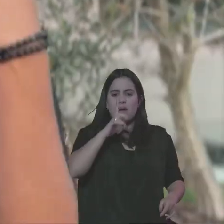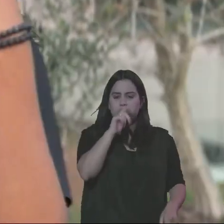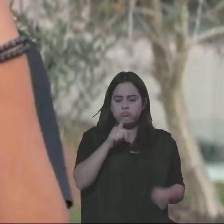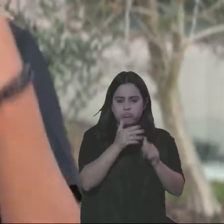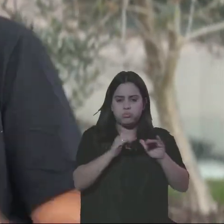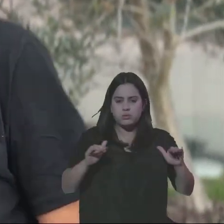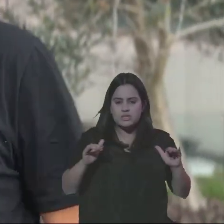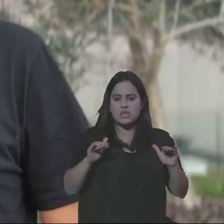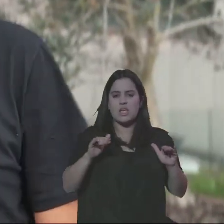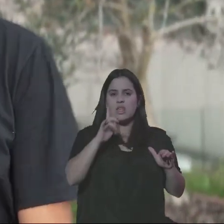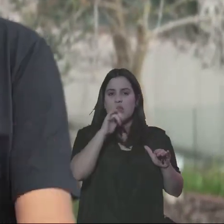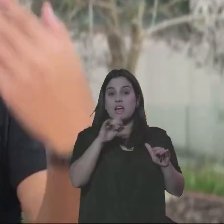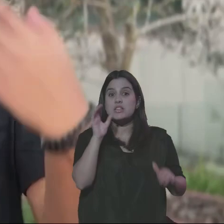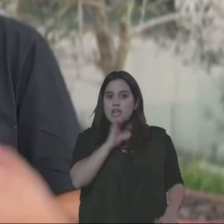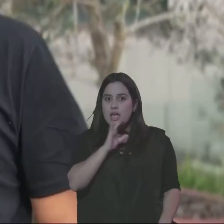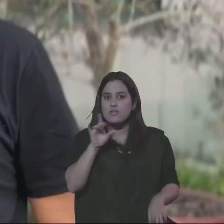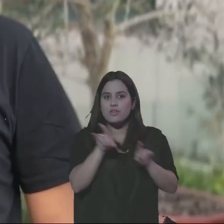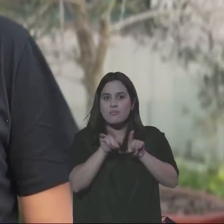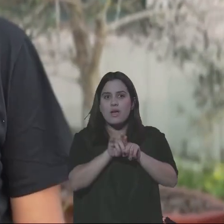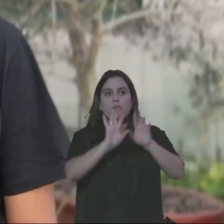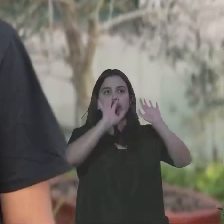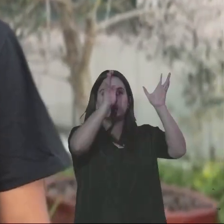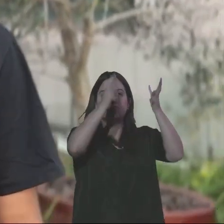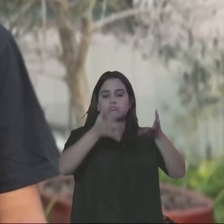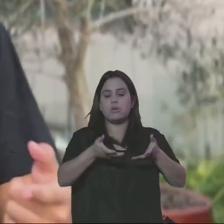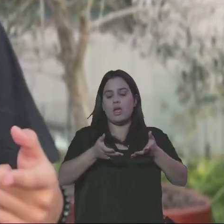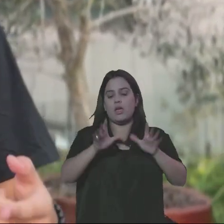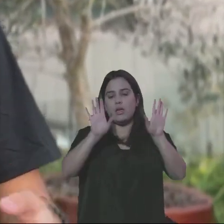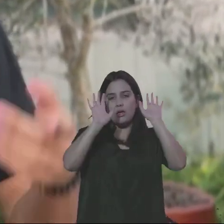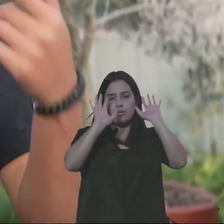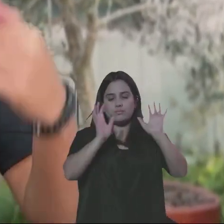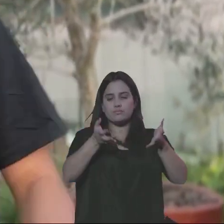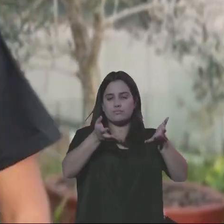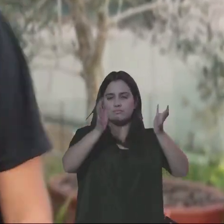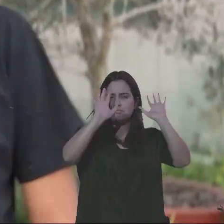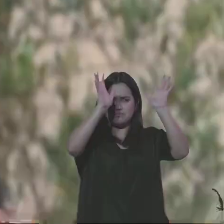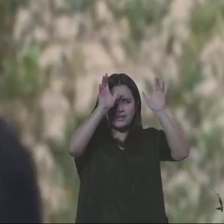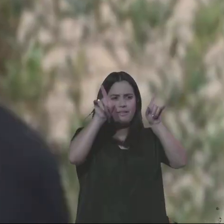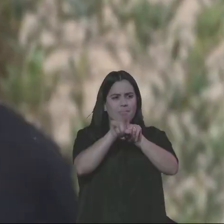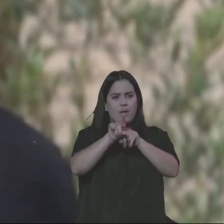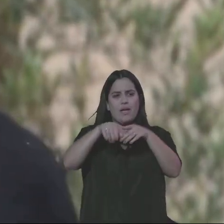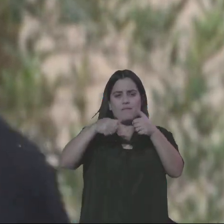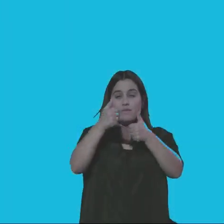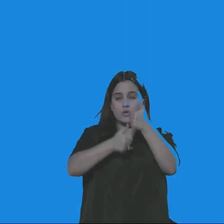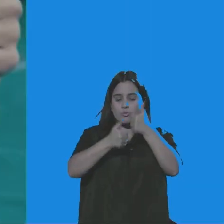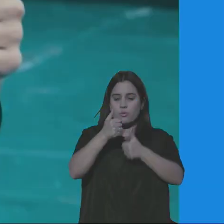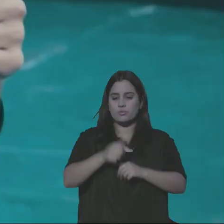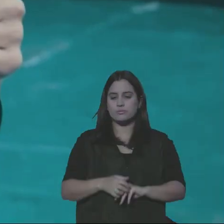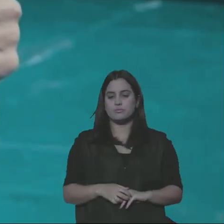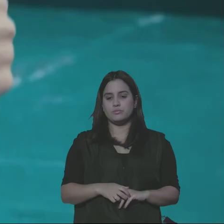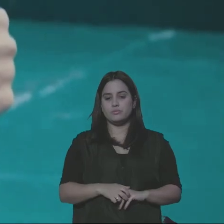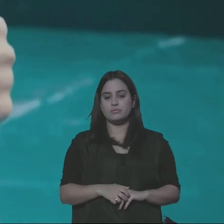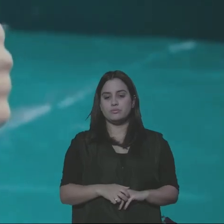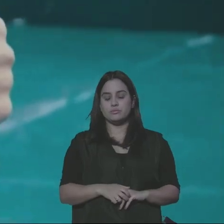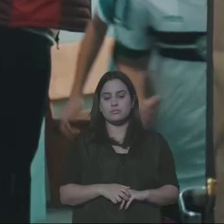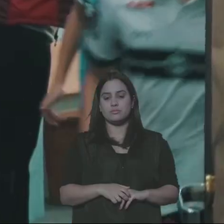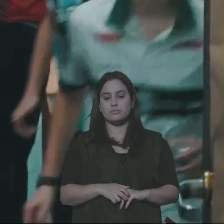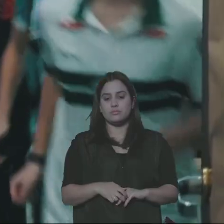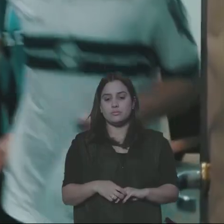e 2 piscinas aquecidas. Vamos lá, pessoal, faça sua inscrição porque tem menos de 100 vagas. Vamos. Amém.